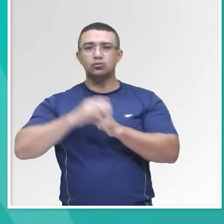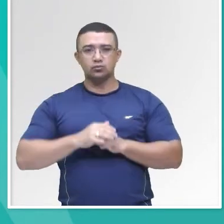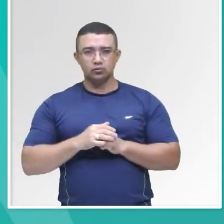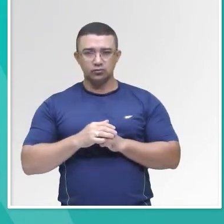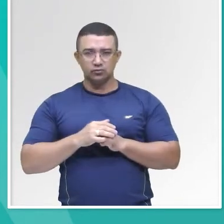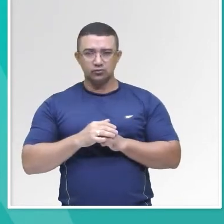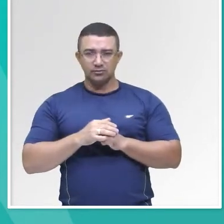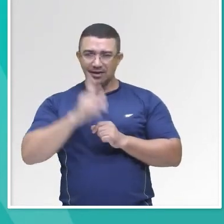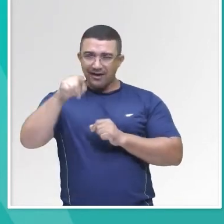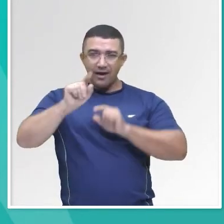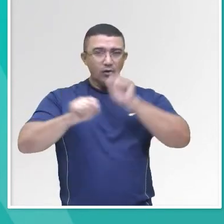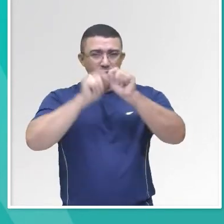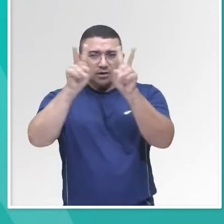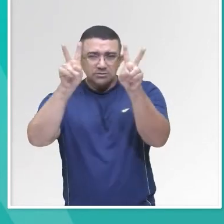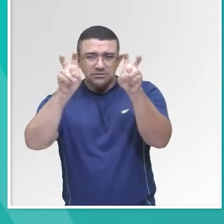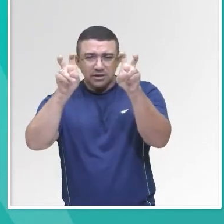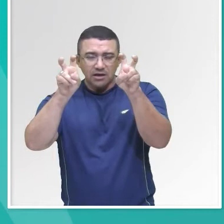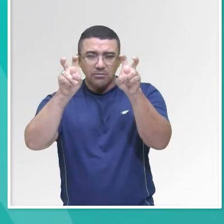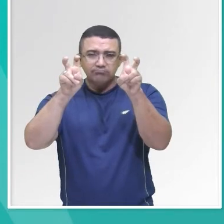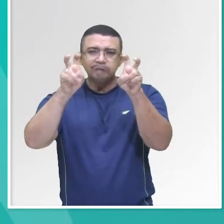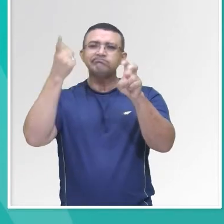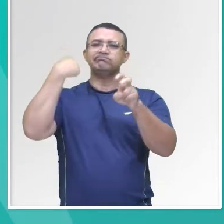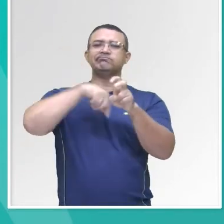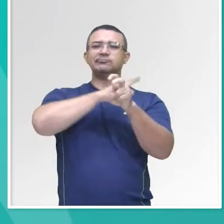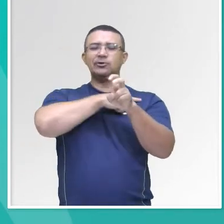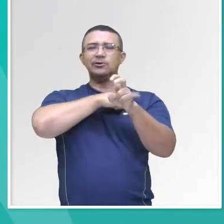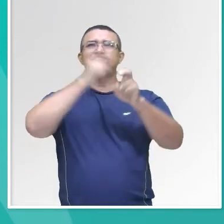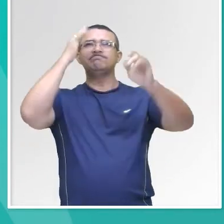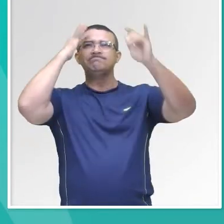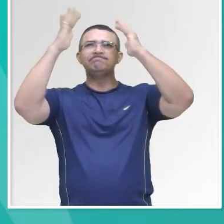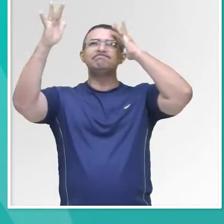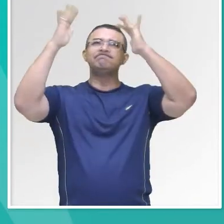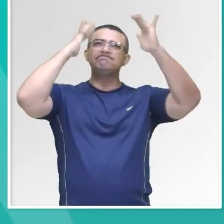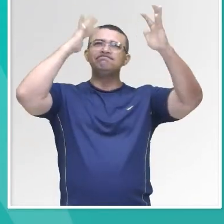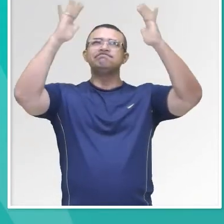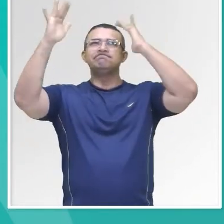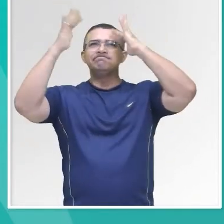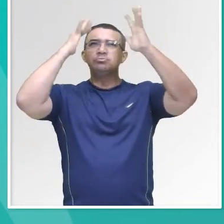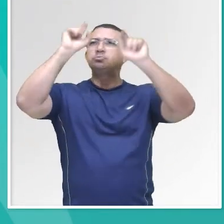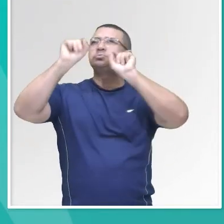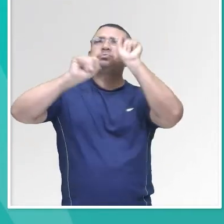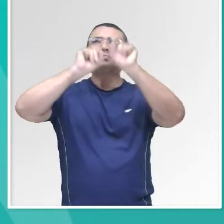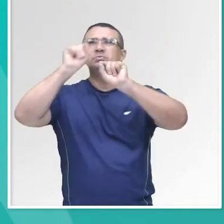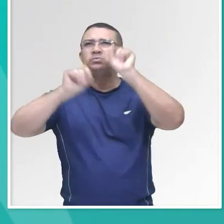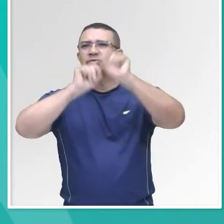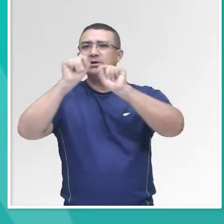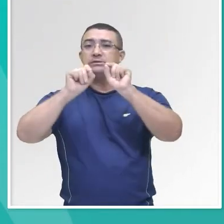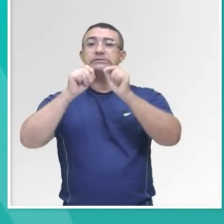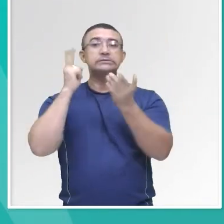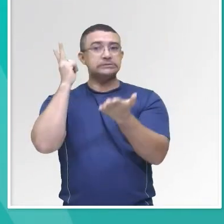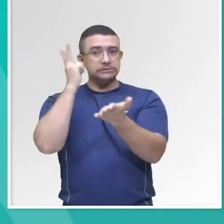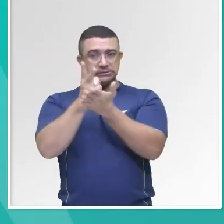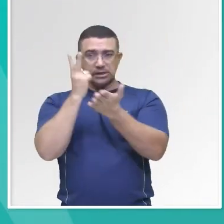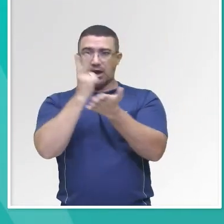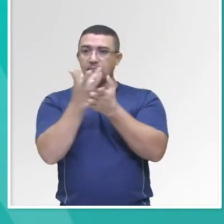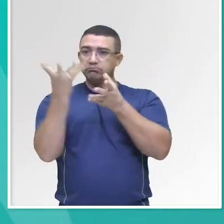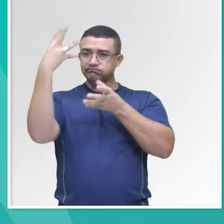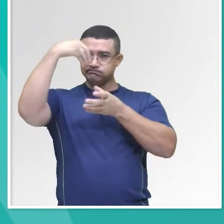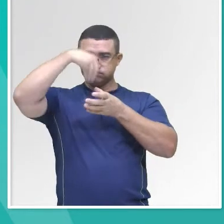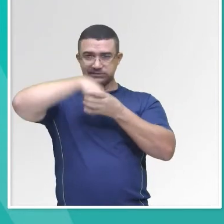que nos faça refletir, um questionamento que sempre vai haver dentro